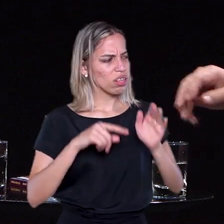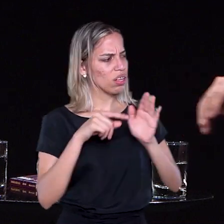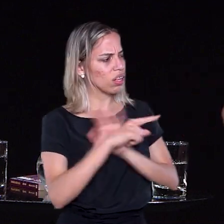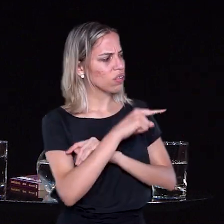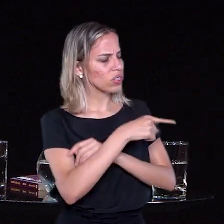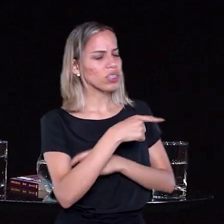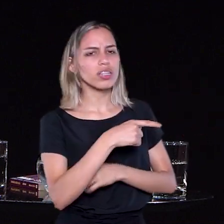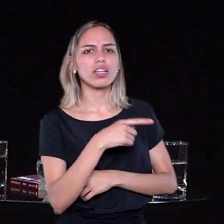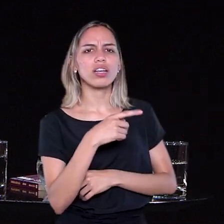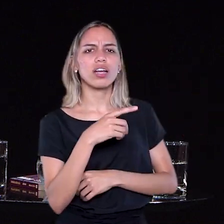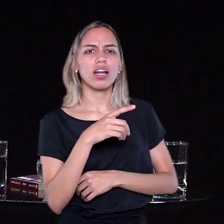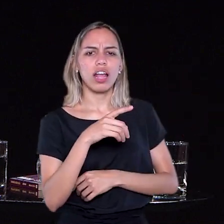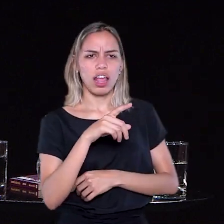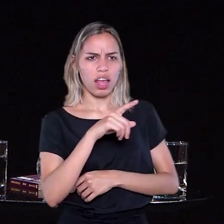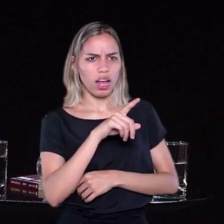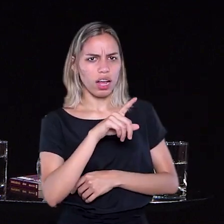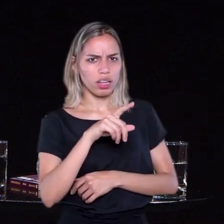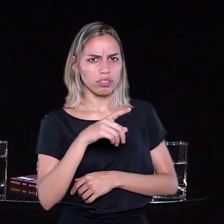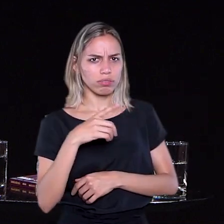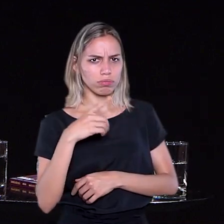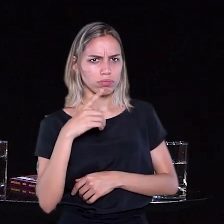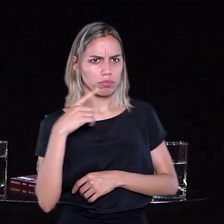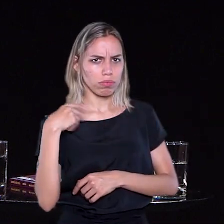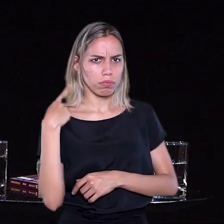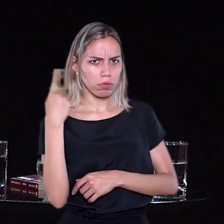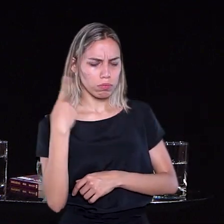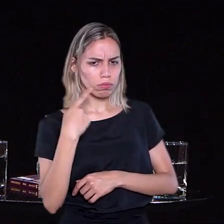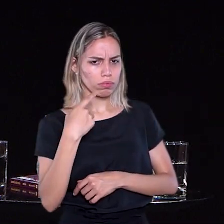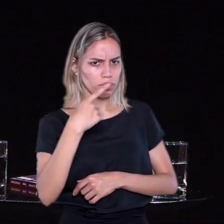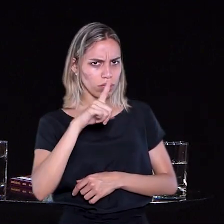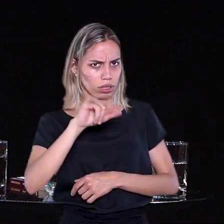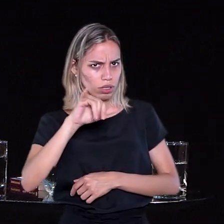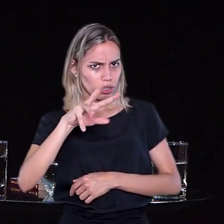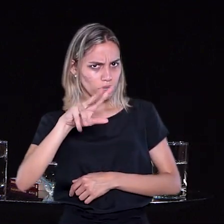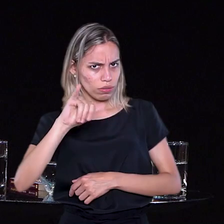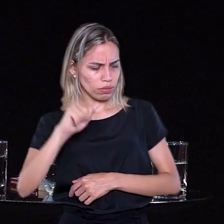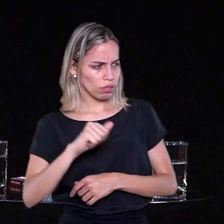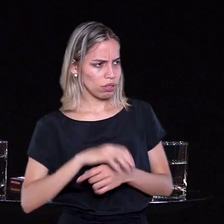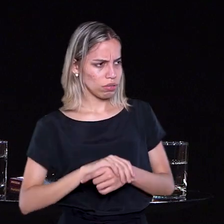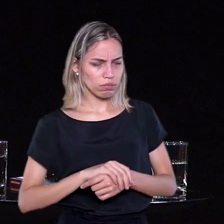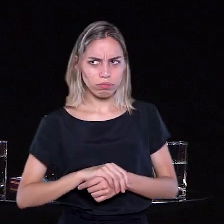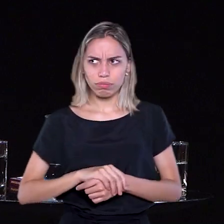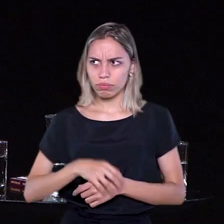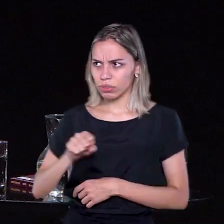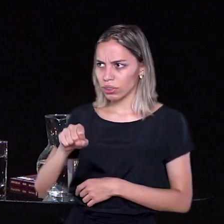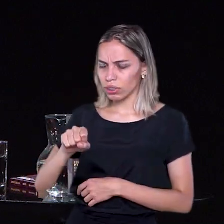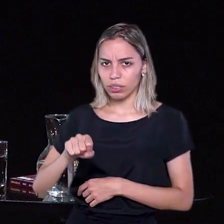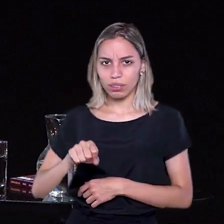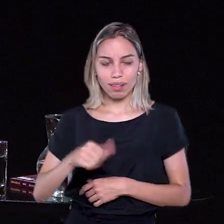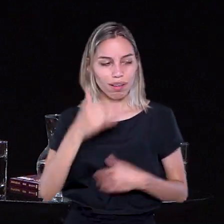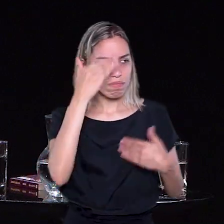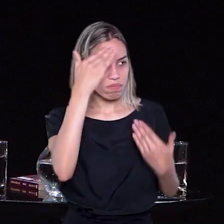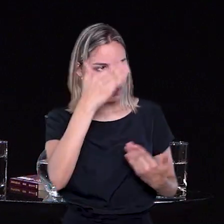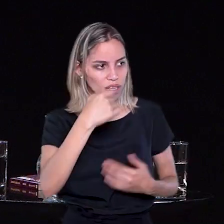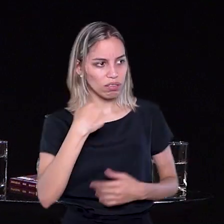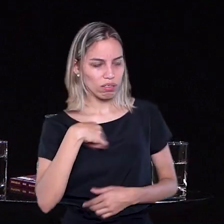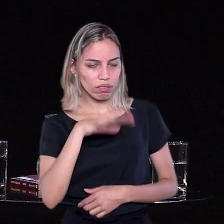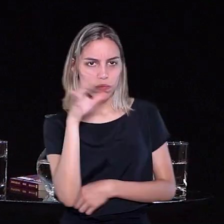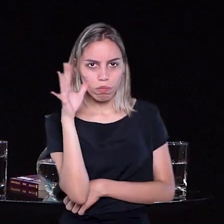doutora Lívia? Eu falei assim, sou eu. Ele disse assim, muito obrigada. Eu disse, por quê? Eu